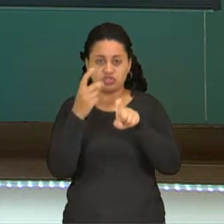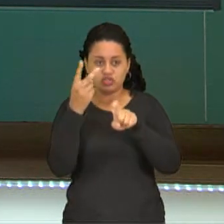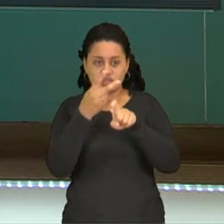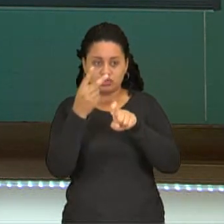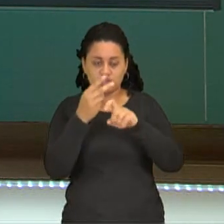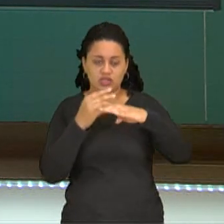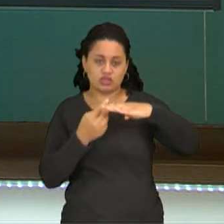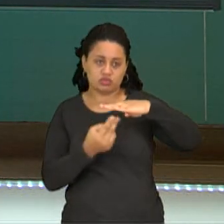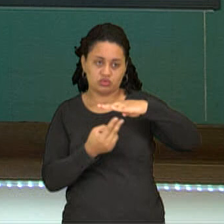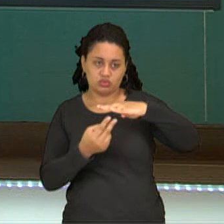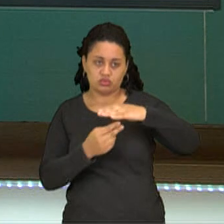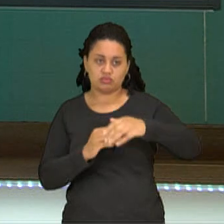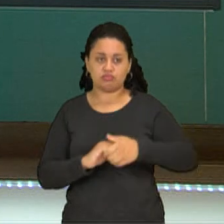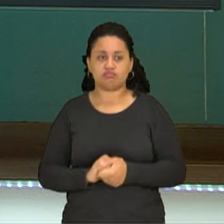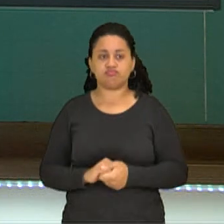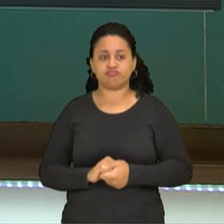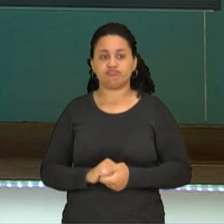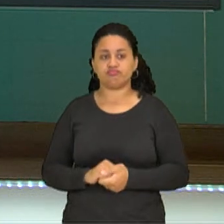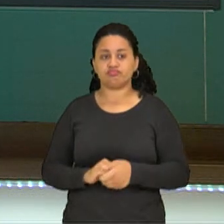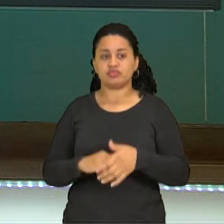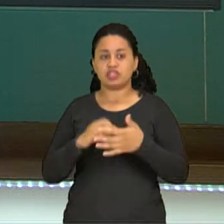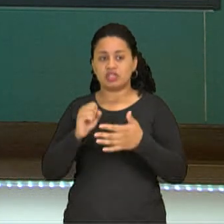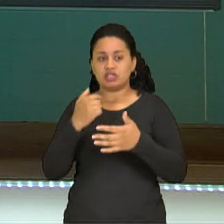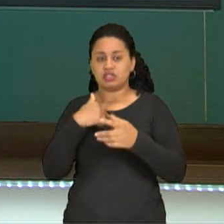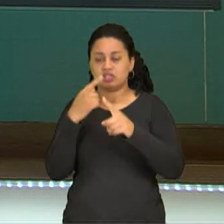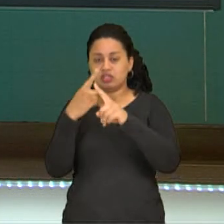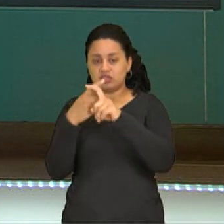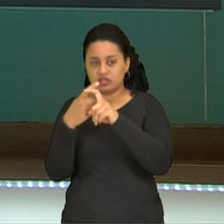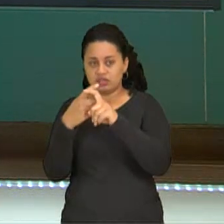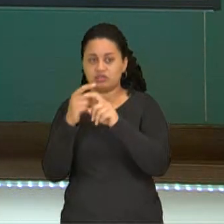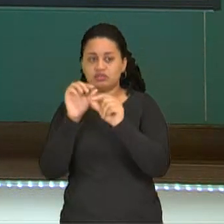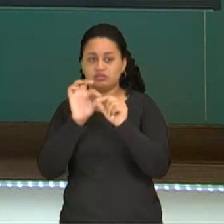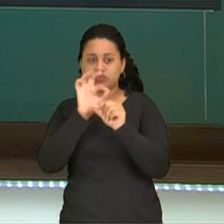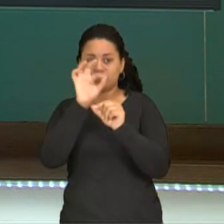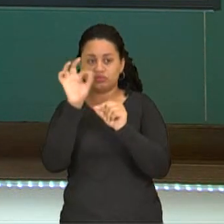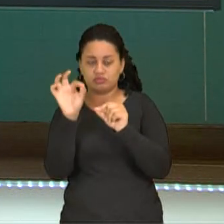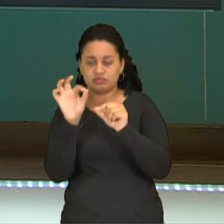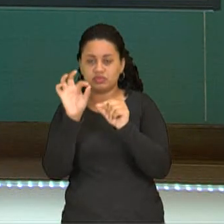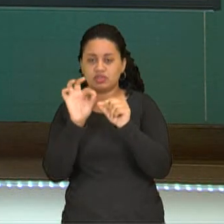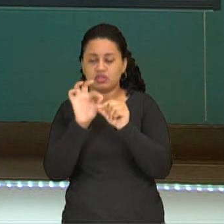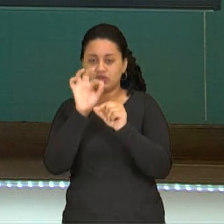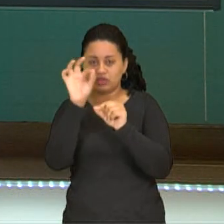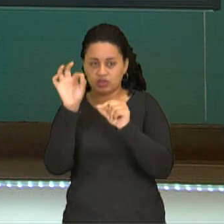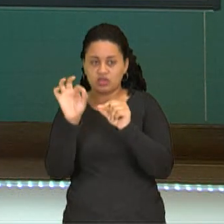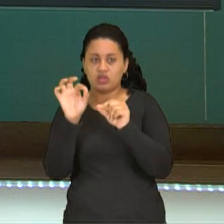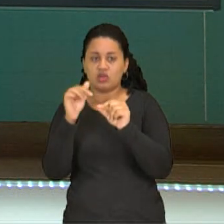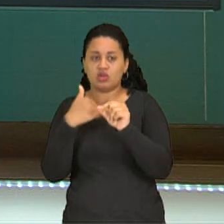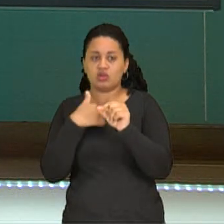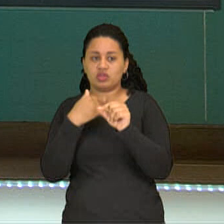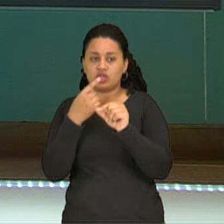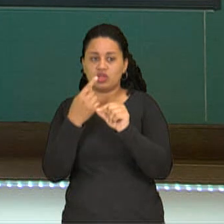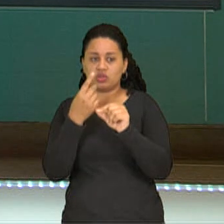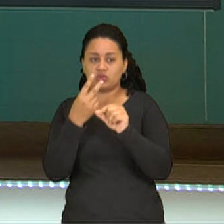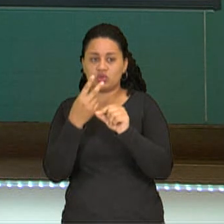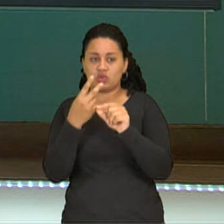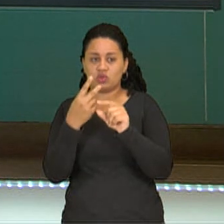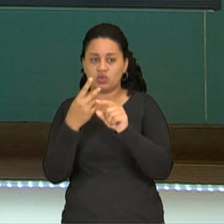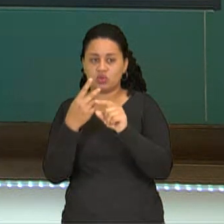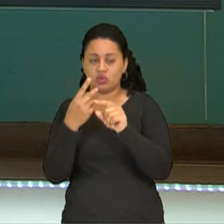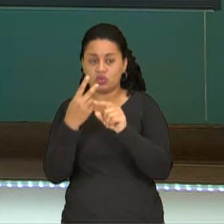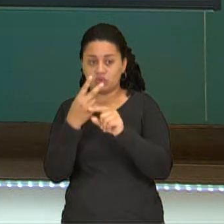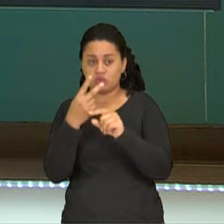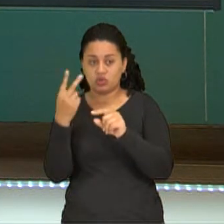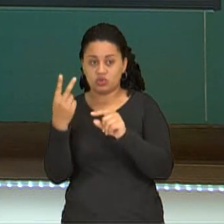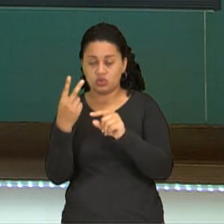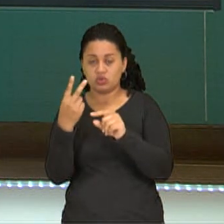2. Multiplicando esse vezes esse, de novo, ó, 2π vezes 2, 4, dividido pelo 2